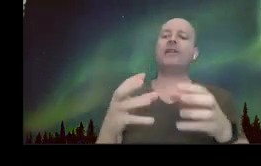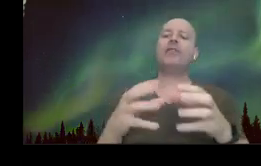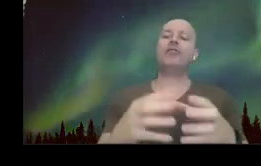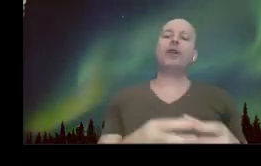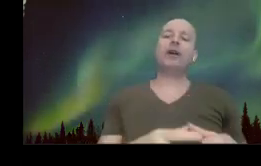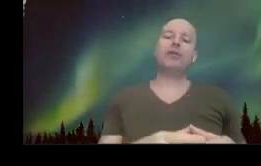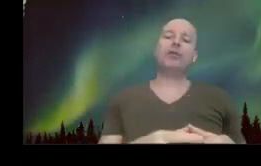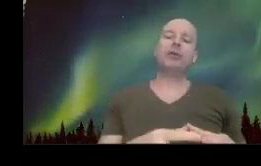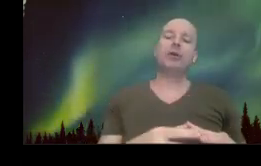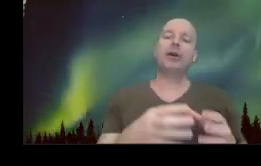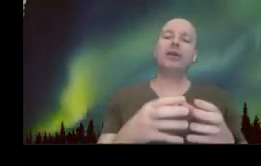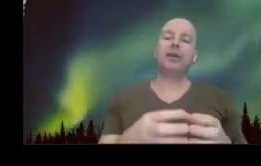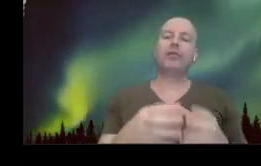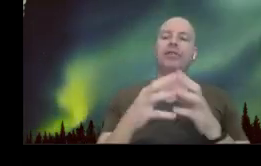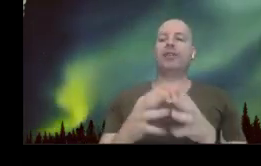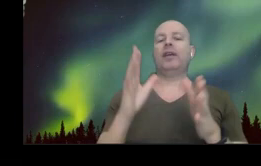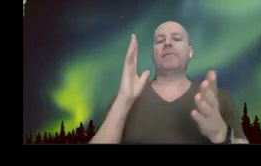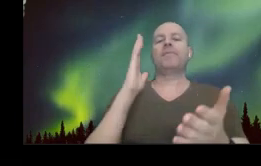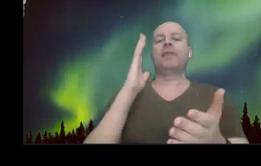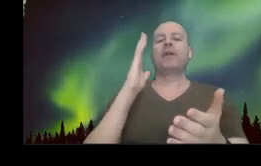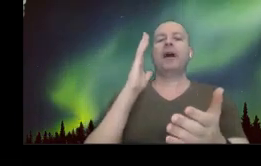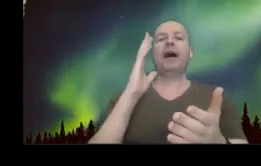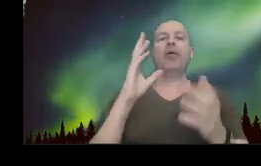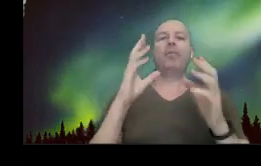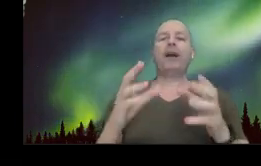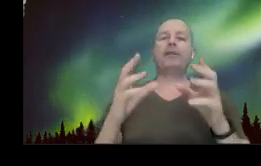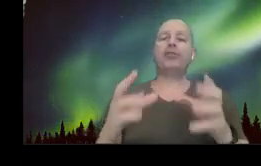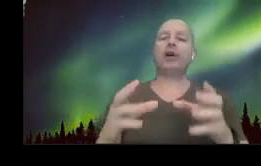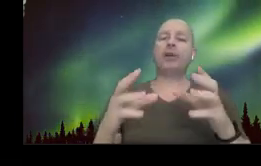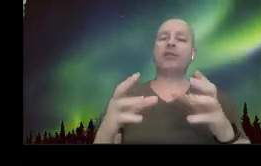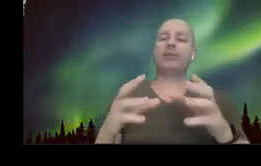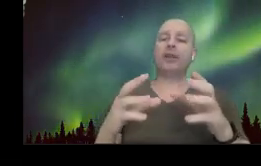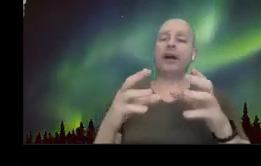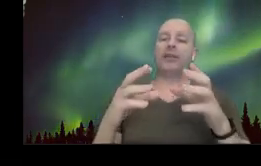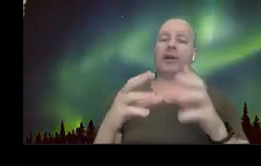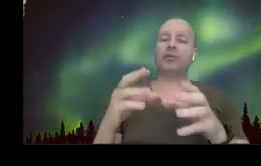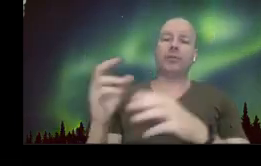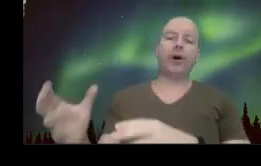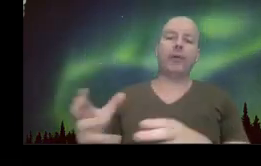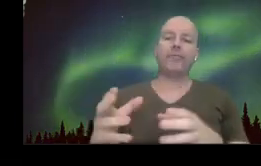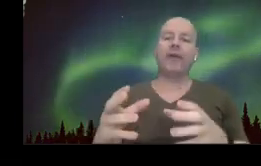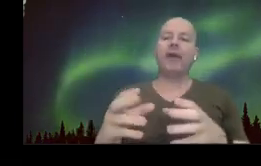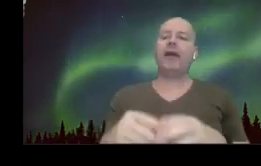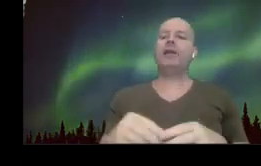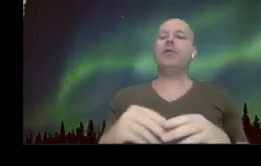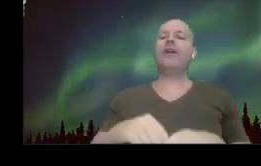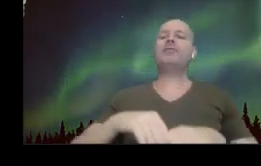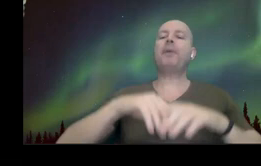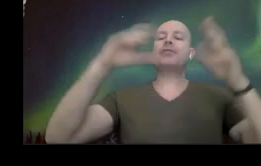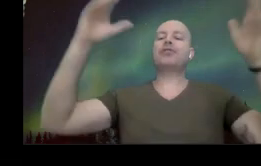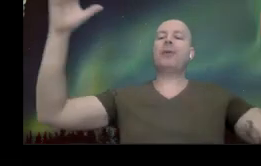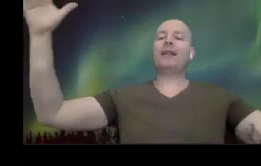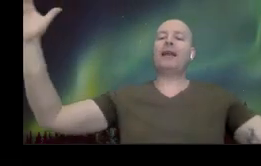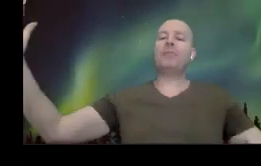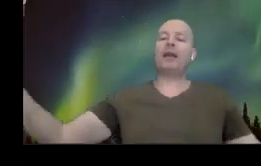especificamente através de um decreto. Então, você tem: ah, o Parque Nacional da Serra do Cipó, ele não